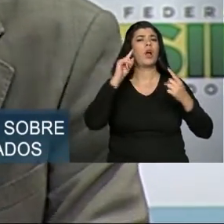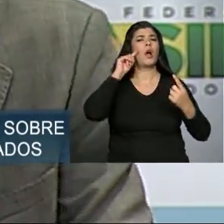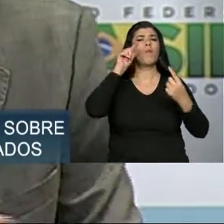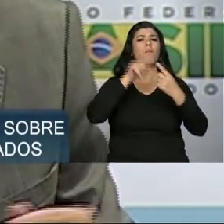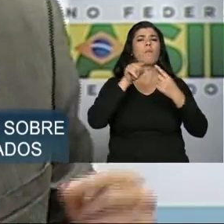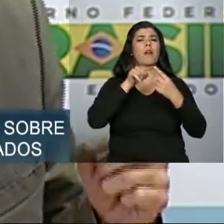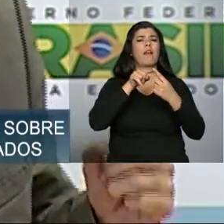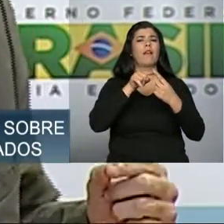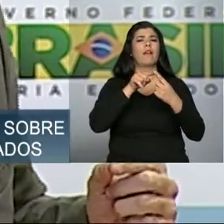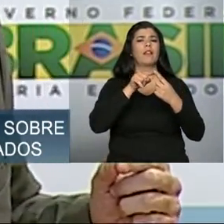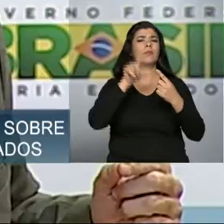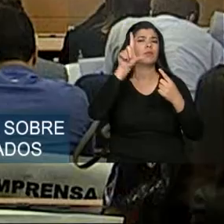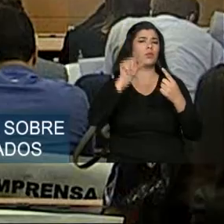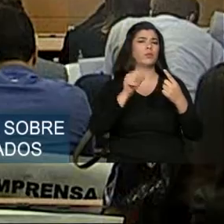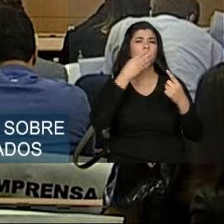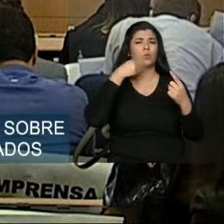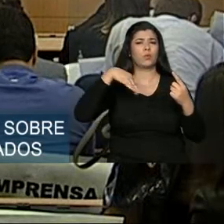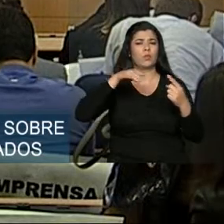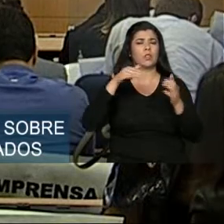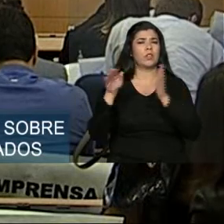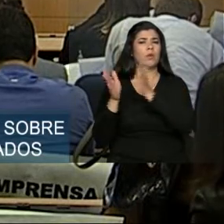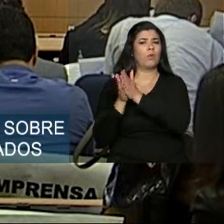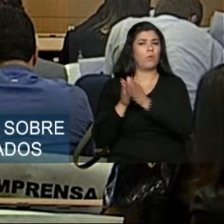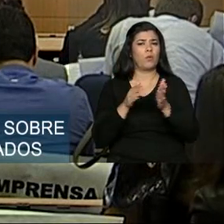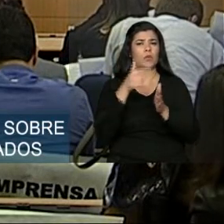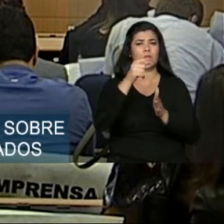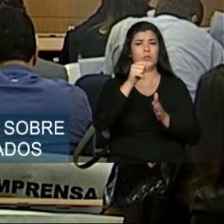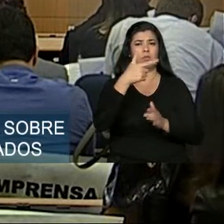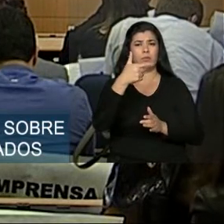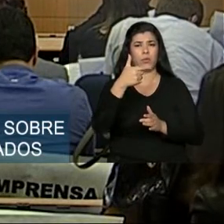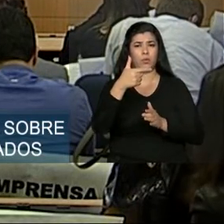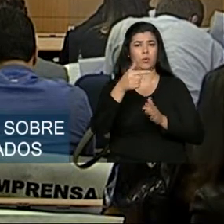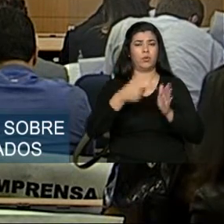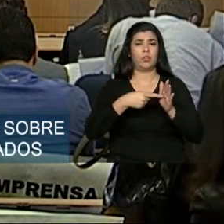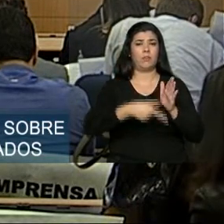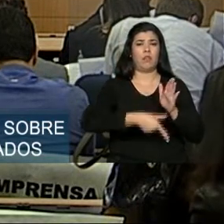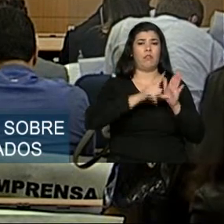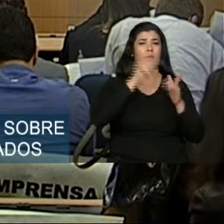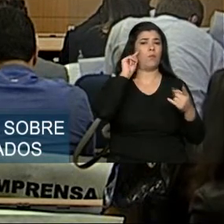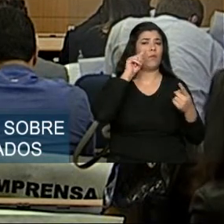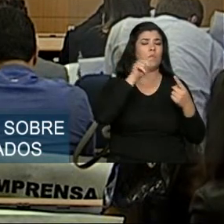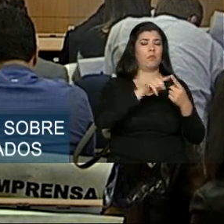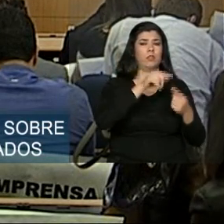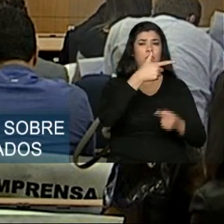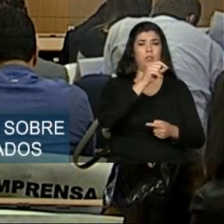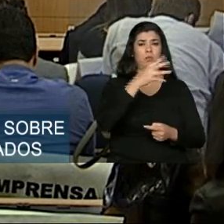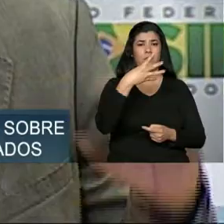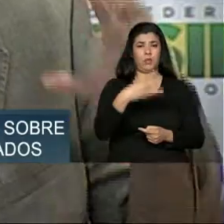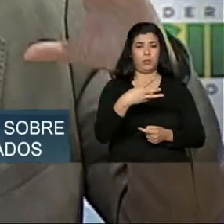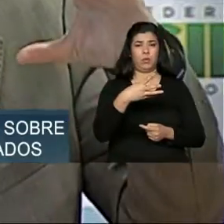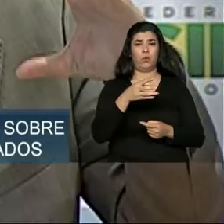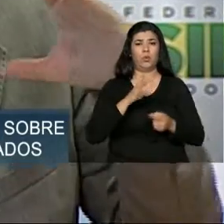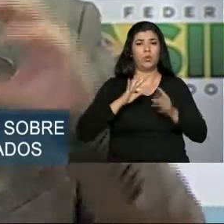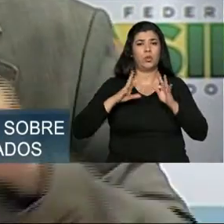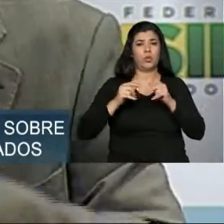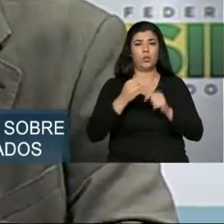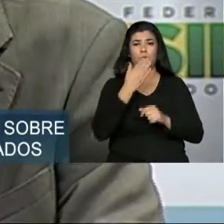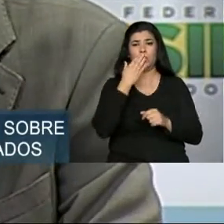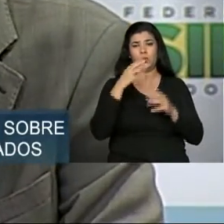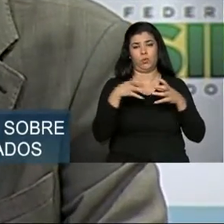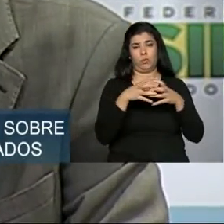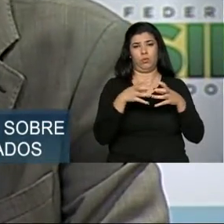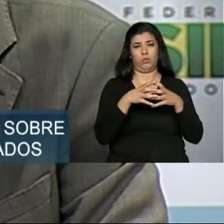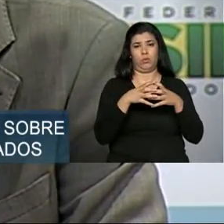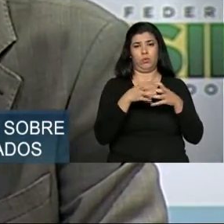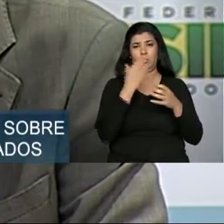meta de 2012 e antecipado a meta para 2014 em todas as categorias, mas uma redução,